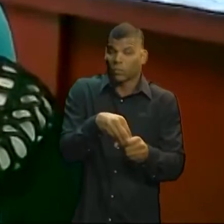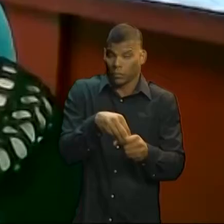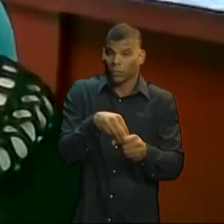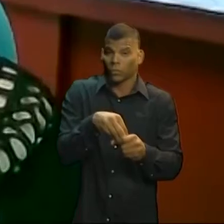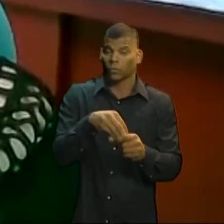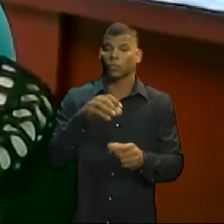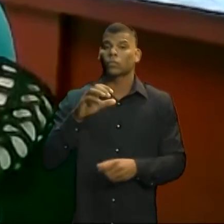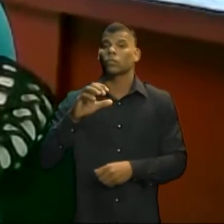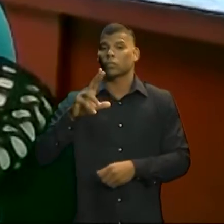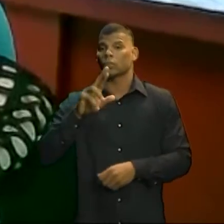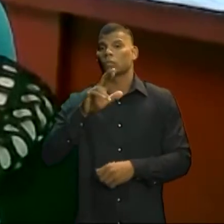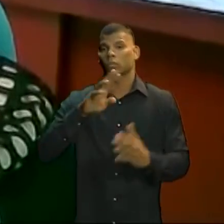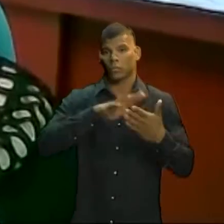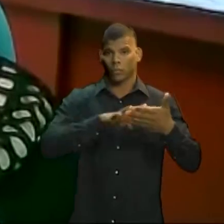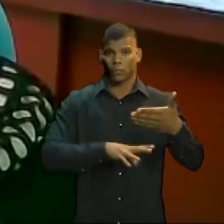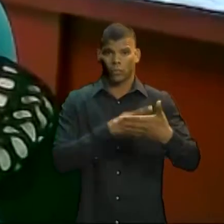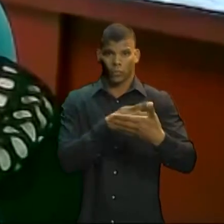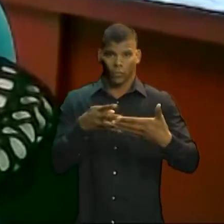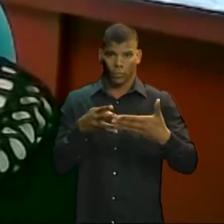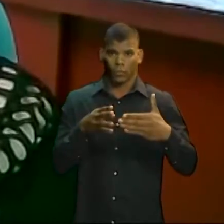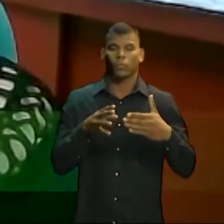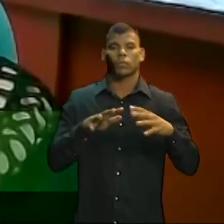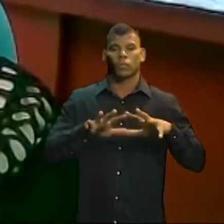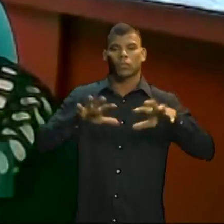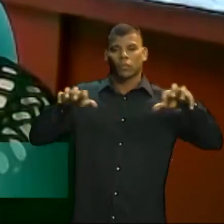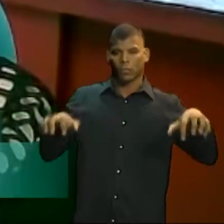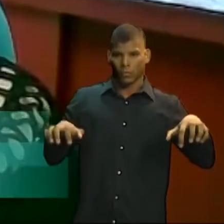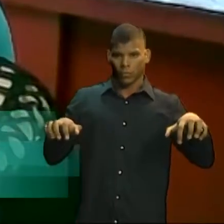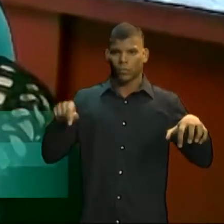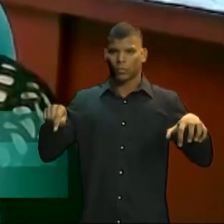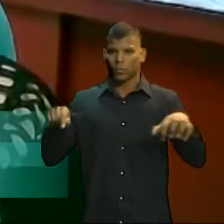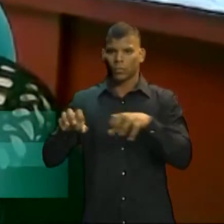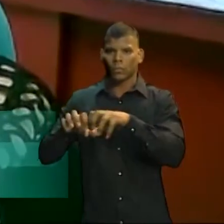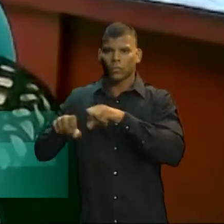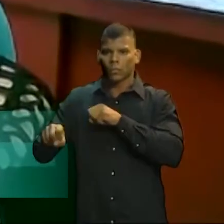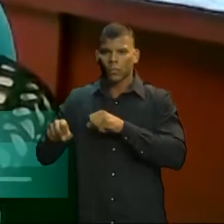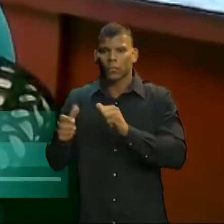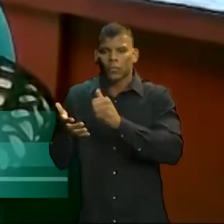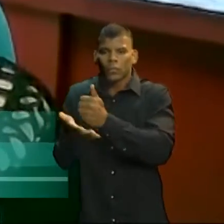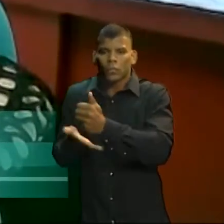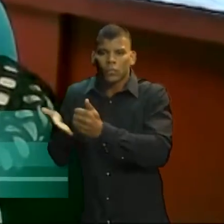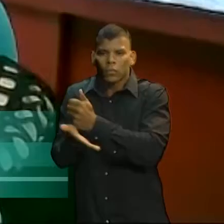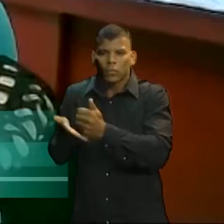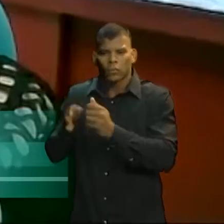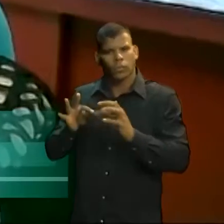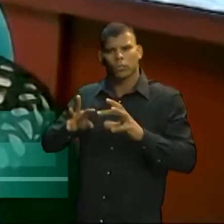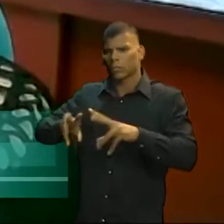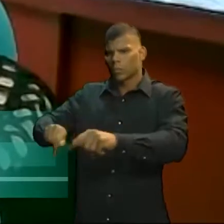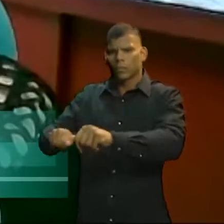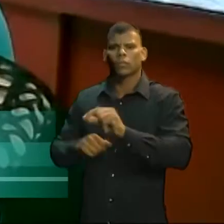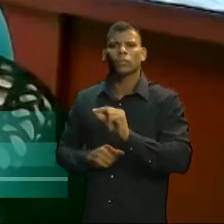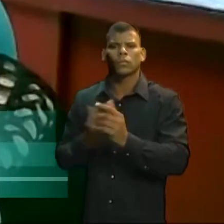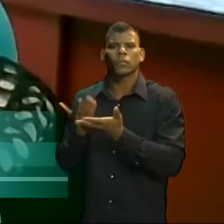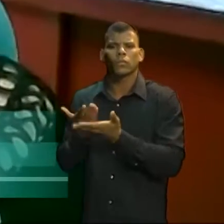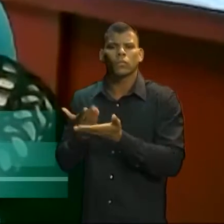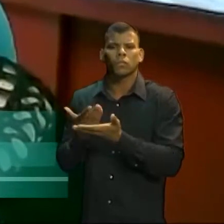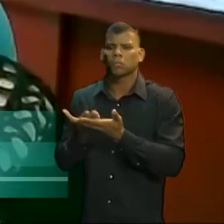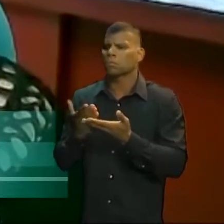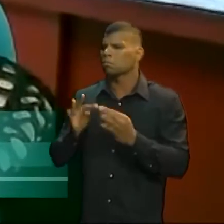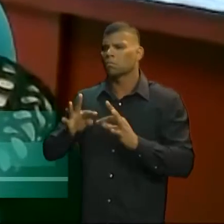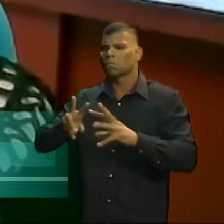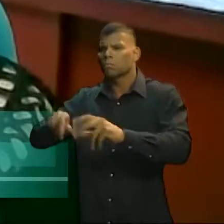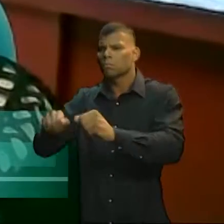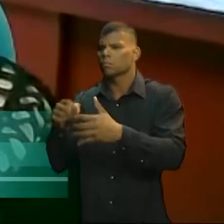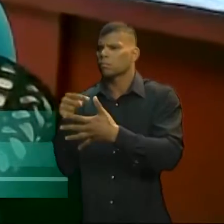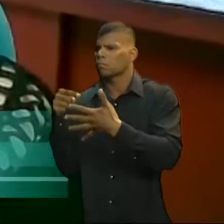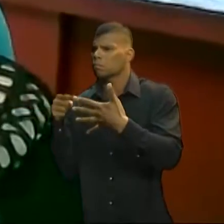duas partes. Uma parte que se chama formação geral básica, em que os alunos todos estudam todos os